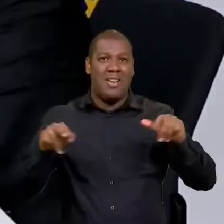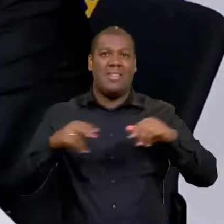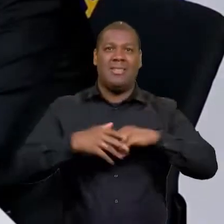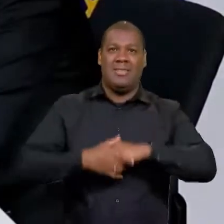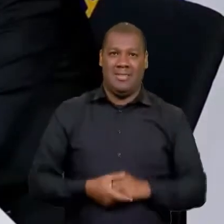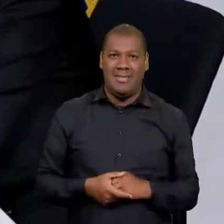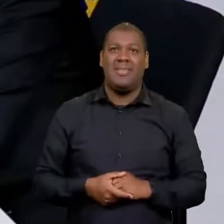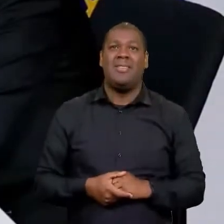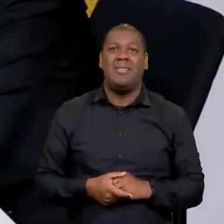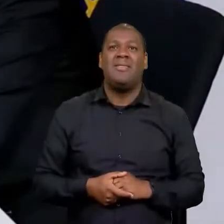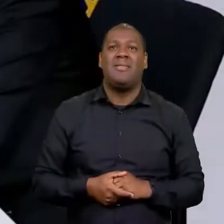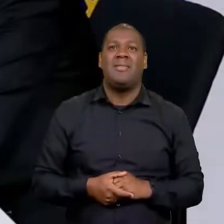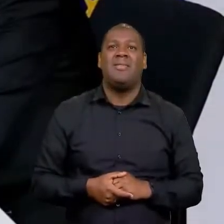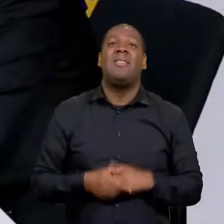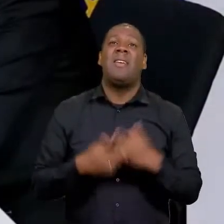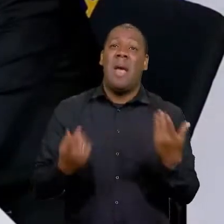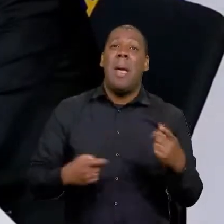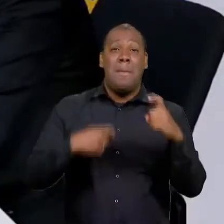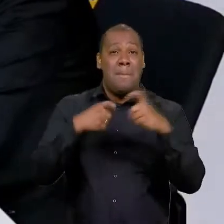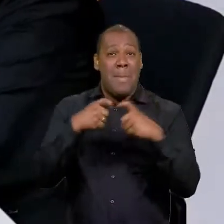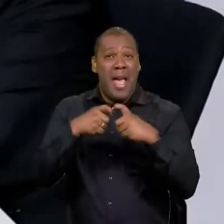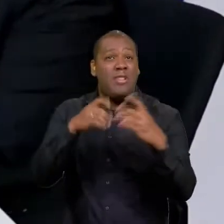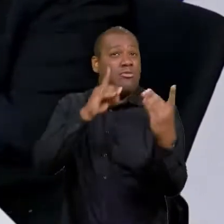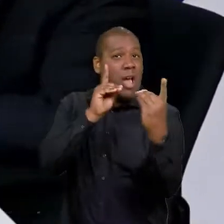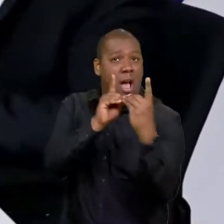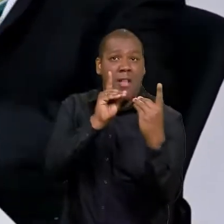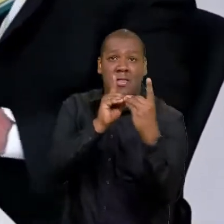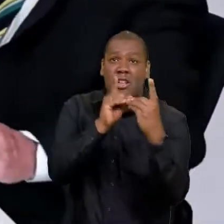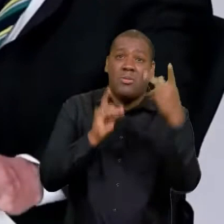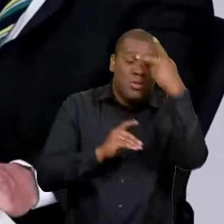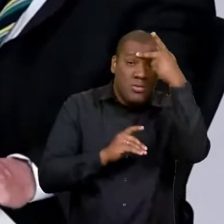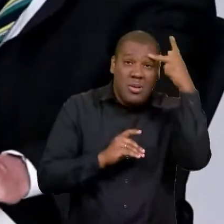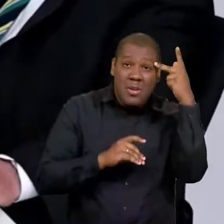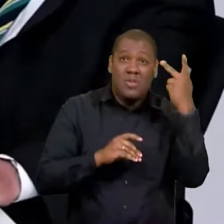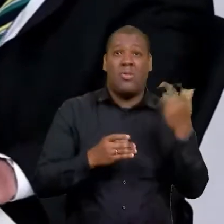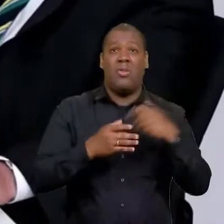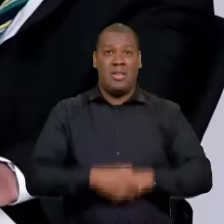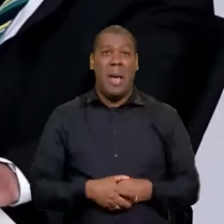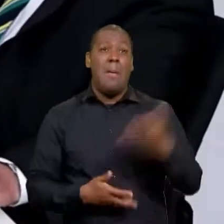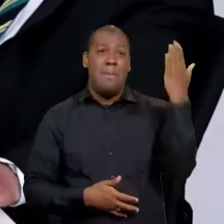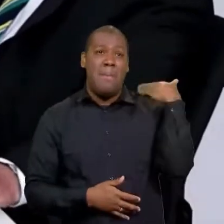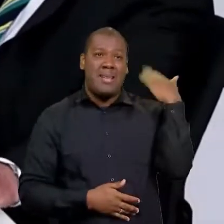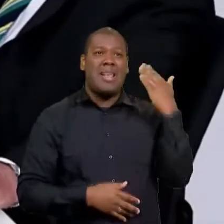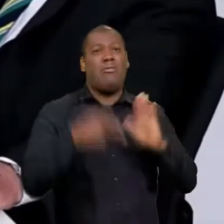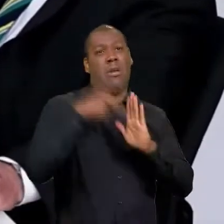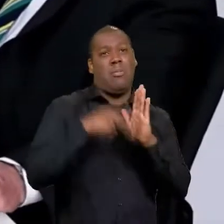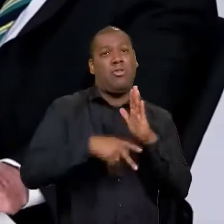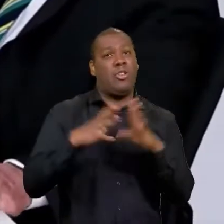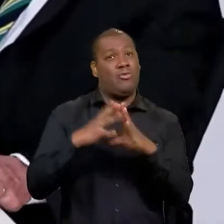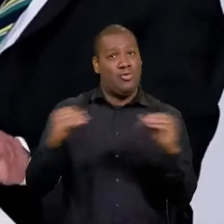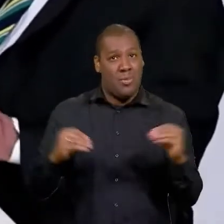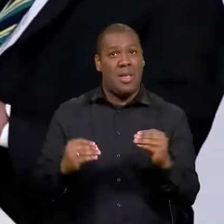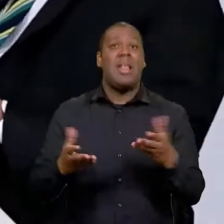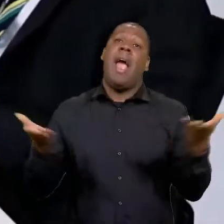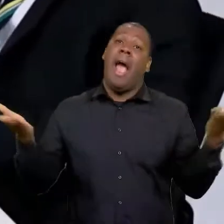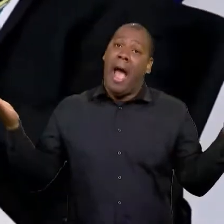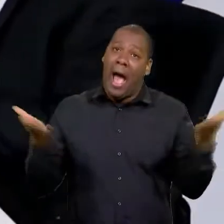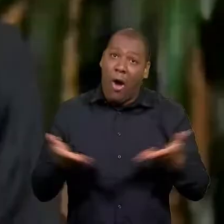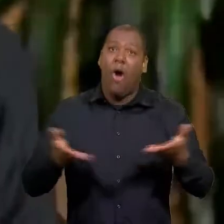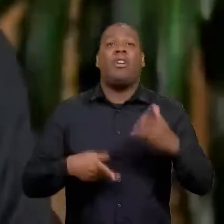que funcionava, que tiraram e agora está voltando. Eu acho que é fundamental para uma família, né, saber que vai ter um acesso.